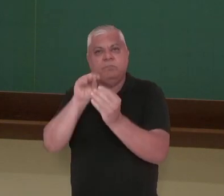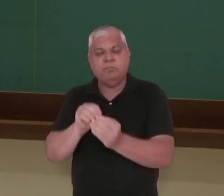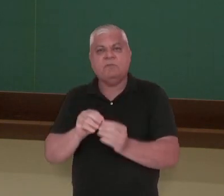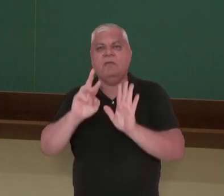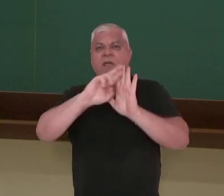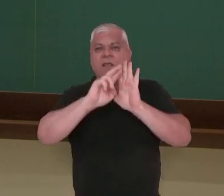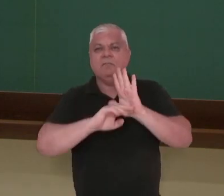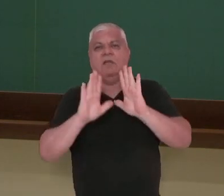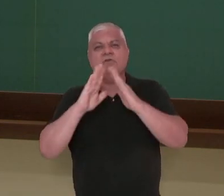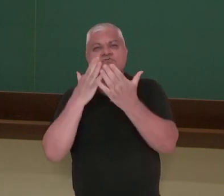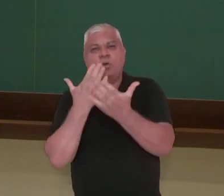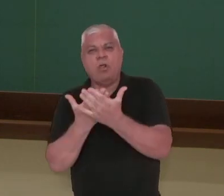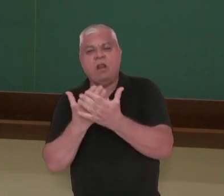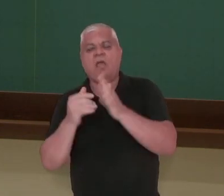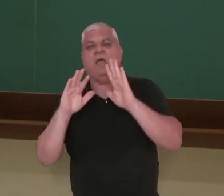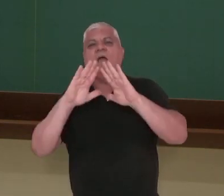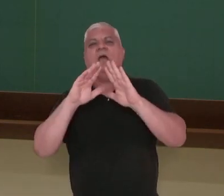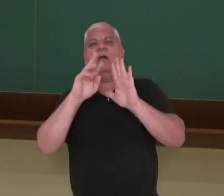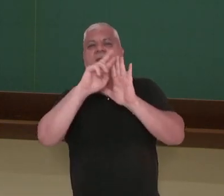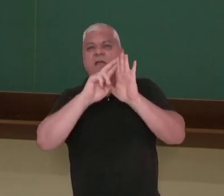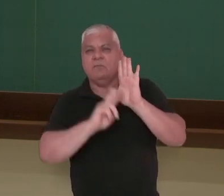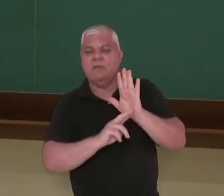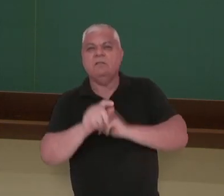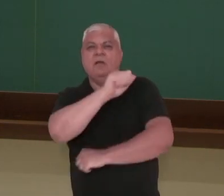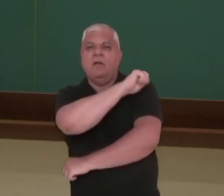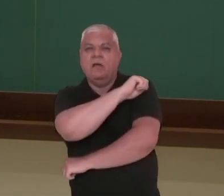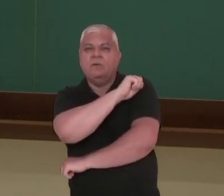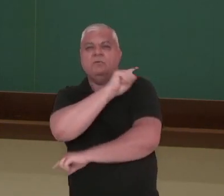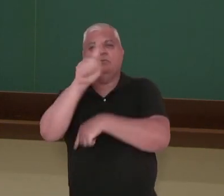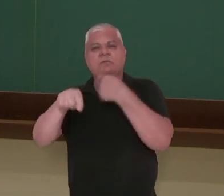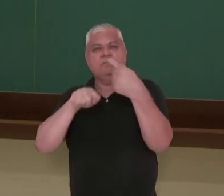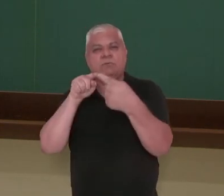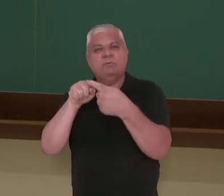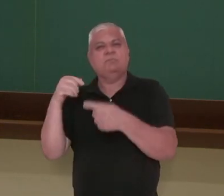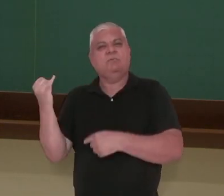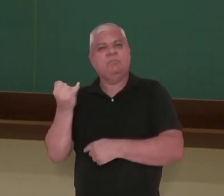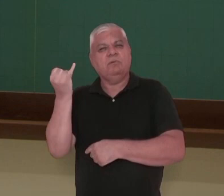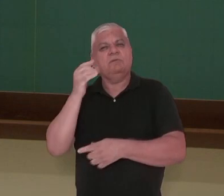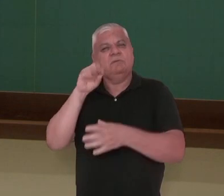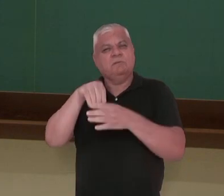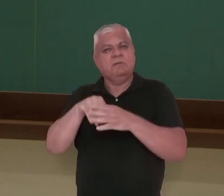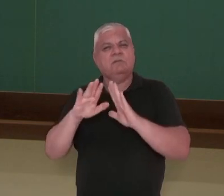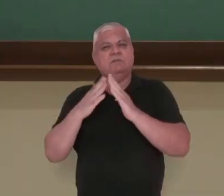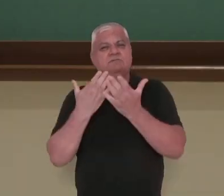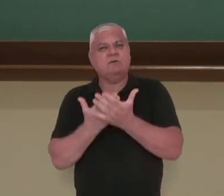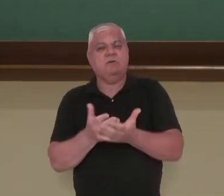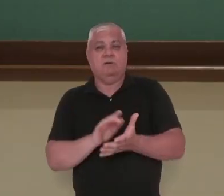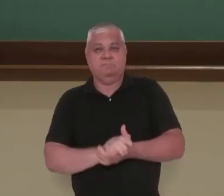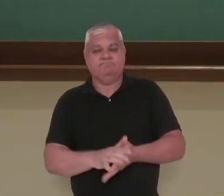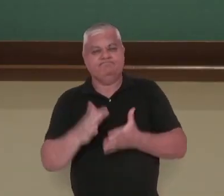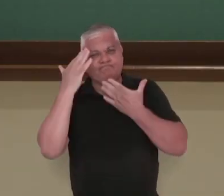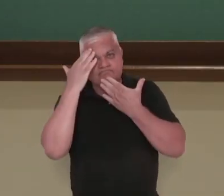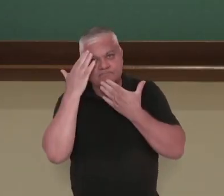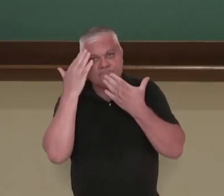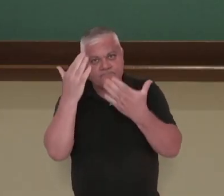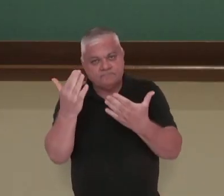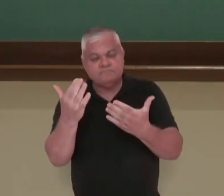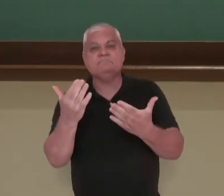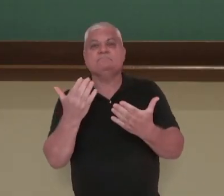e o regulamento geral do aluno, sua finalidade e a sua importância dentro da escola. Então, eu agradeço a vocês